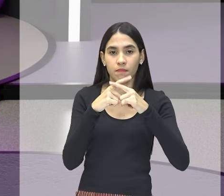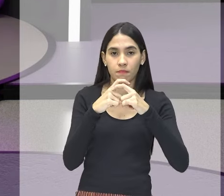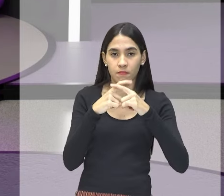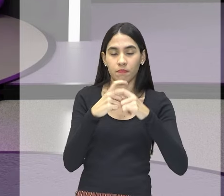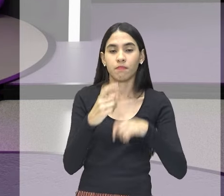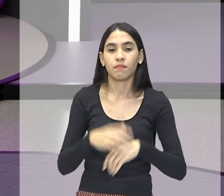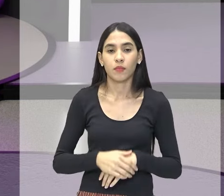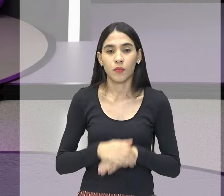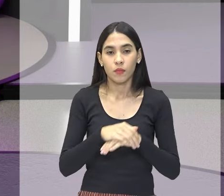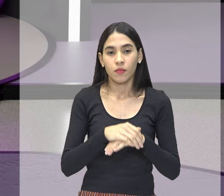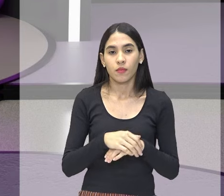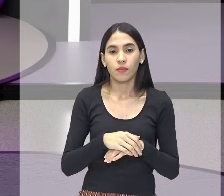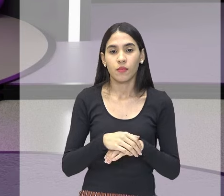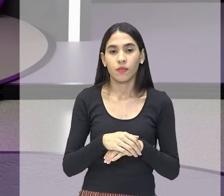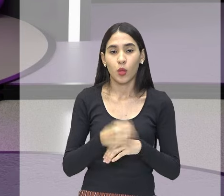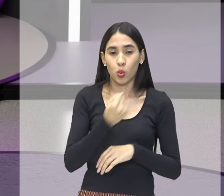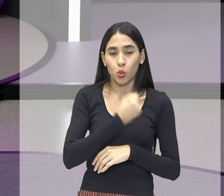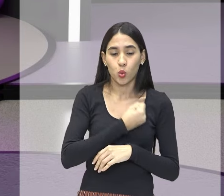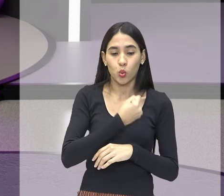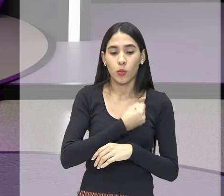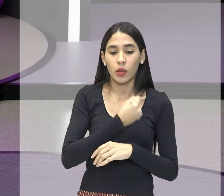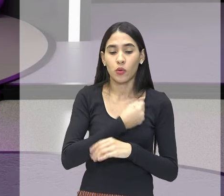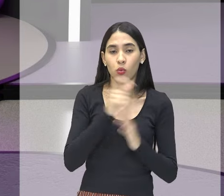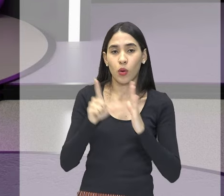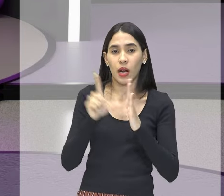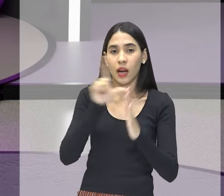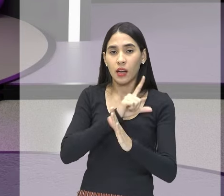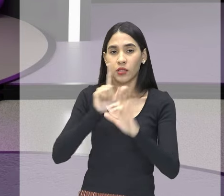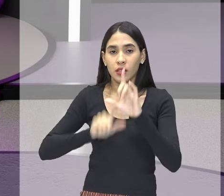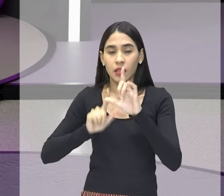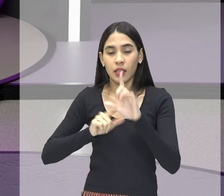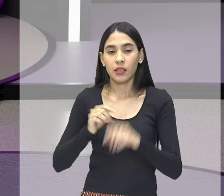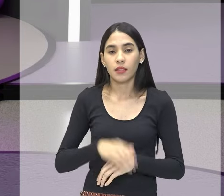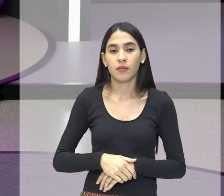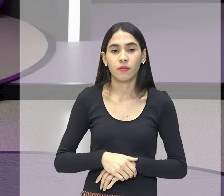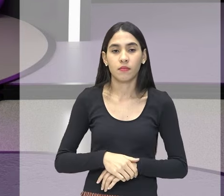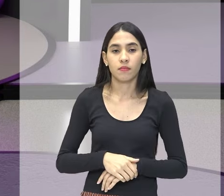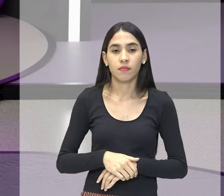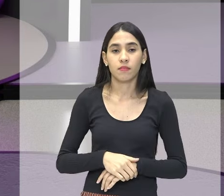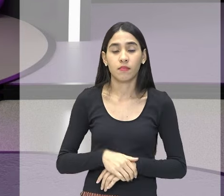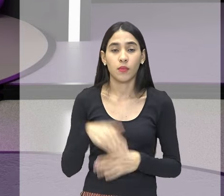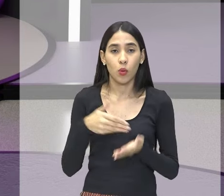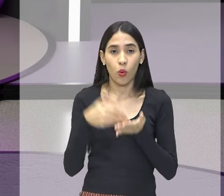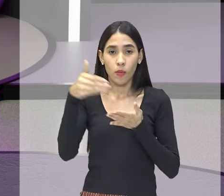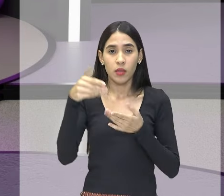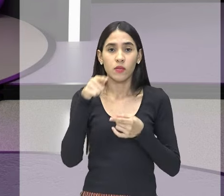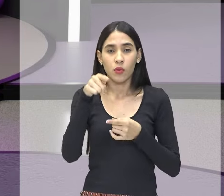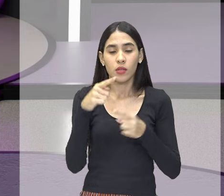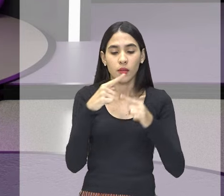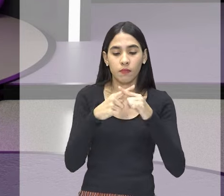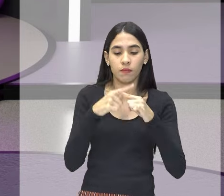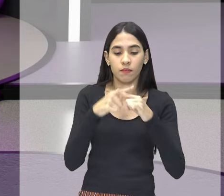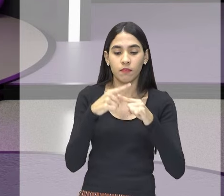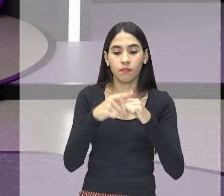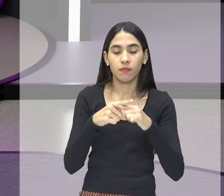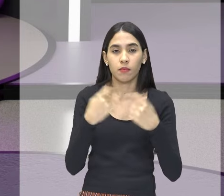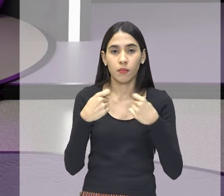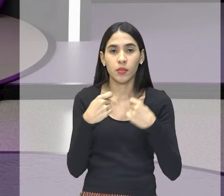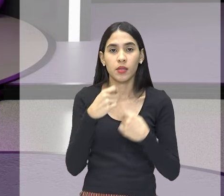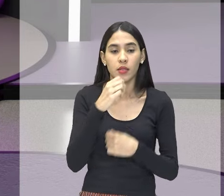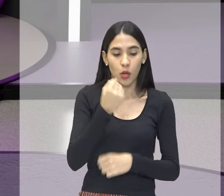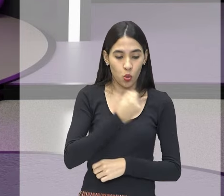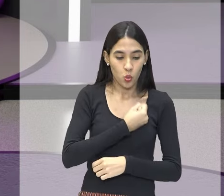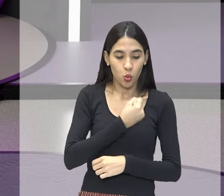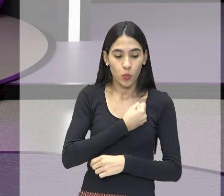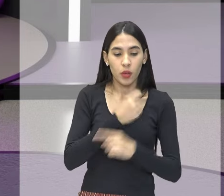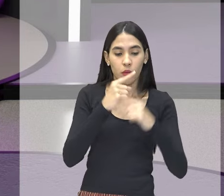os números que vêm ali à frente das letras. Ó, ao multiplicar monômios, você multiplica os coeficientes, que são